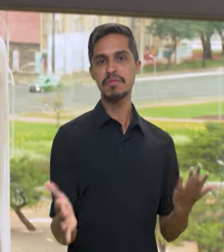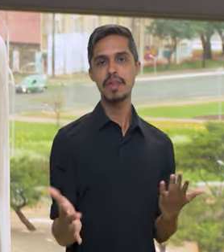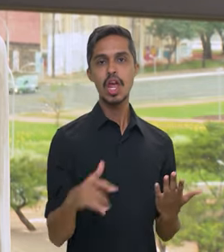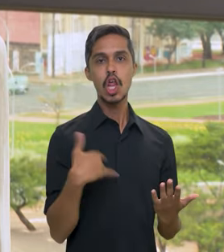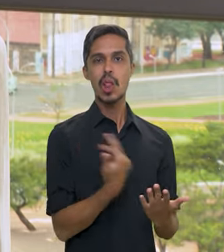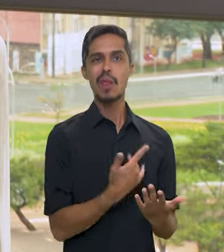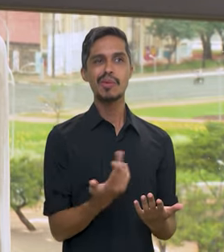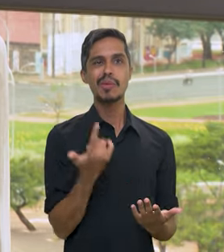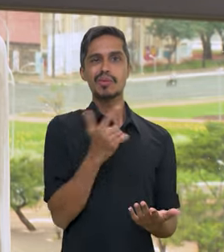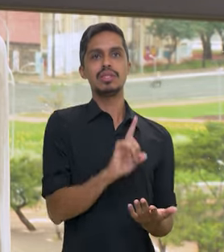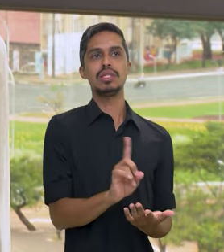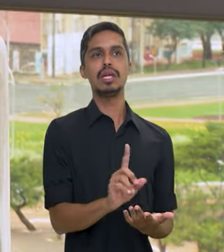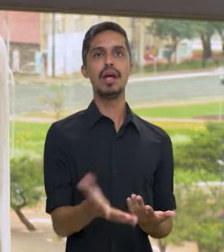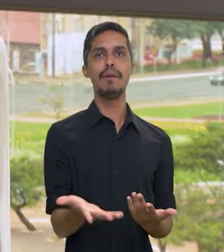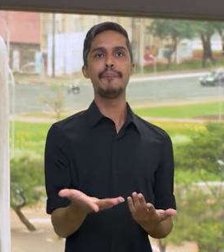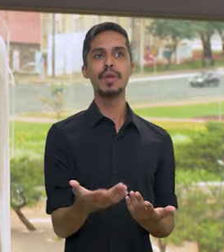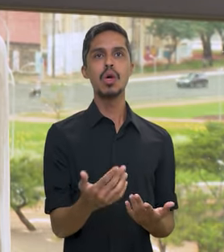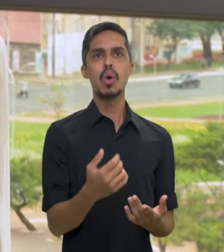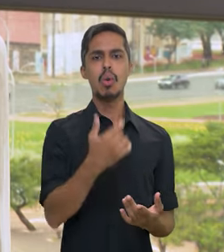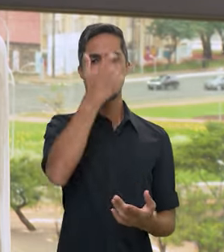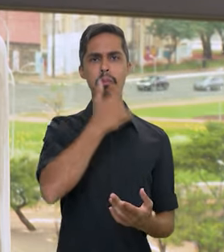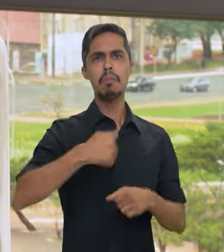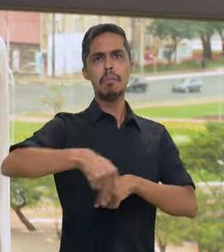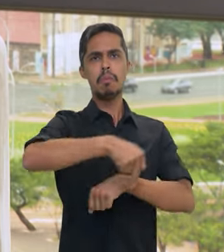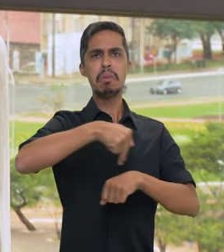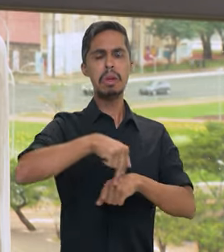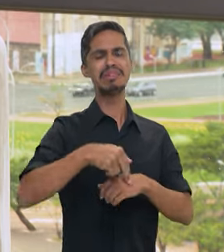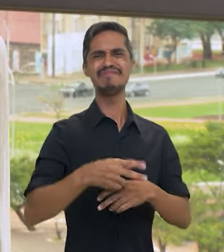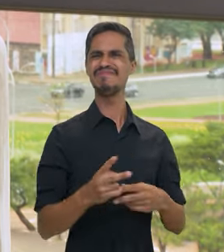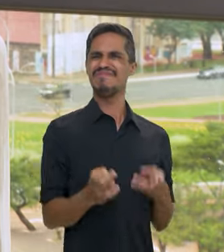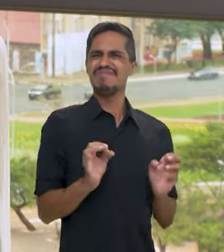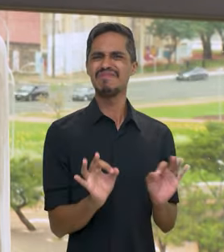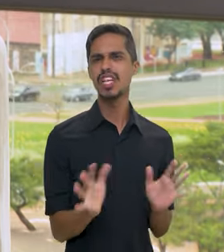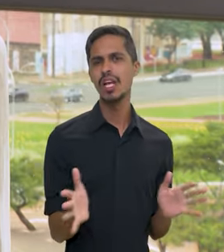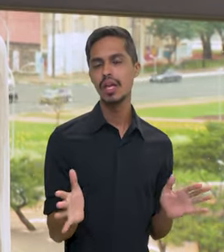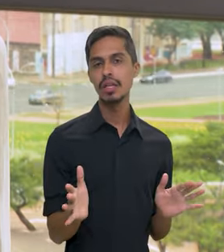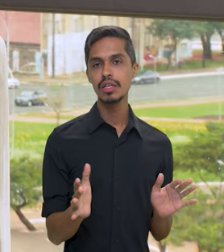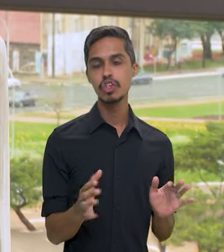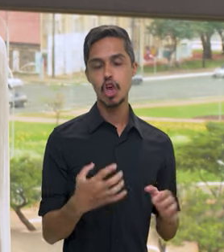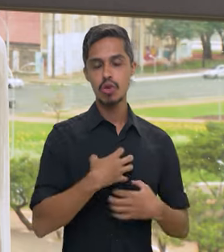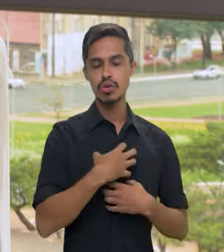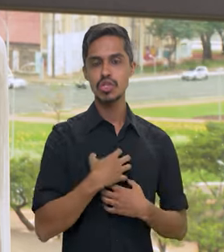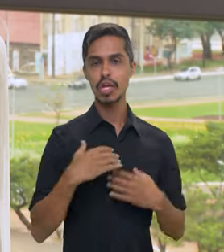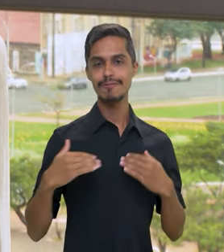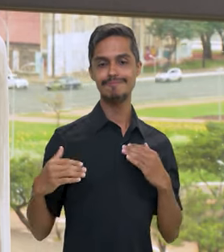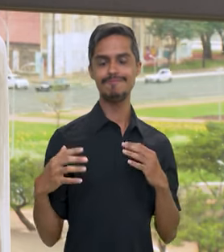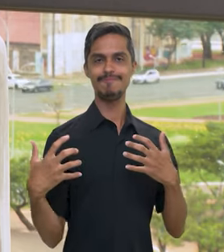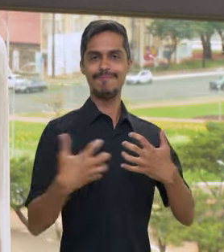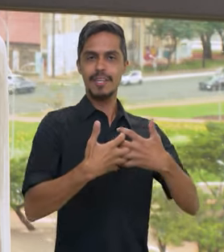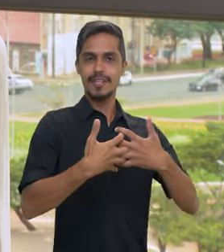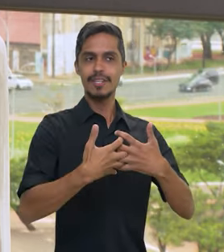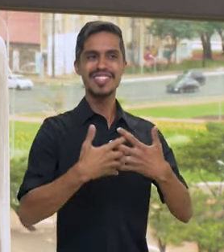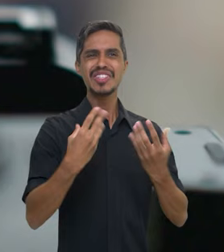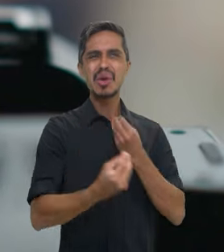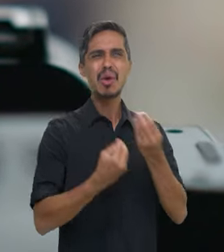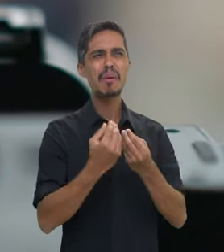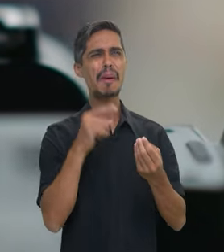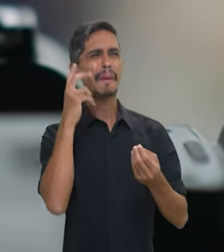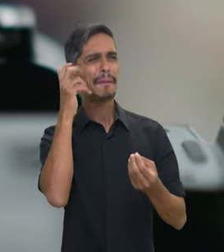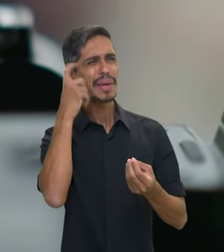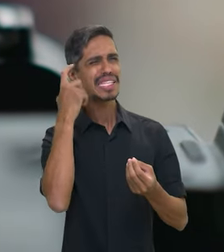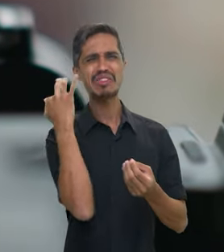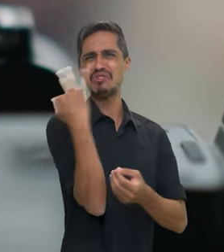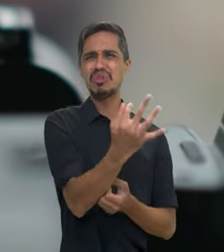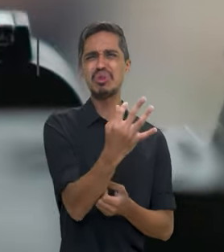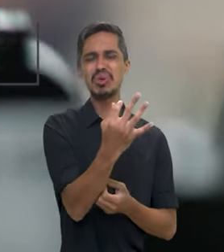sociedade e a gente não consegue se tornar uma nação, a gente não consegue se tornar uma sociedade de uma maneira integrada para